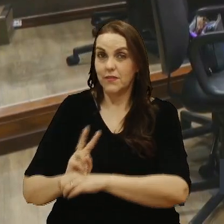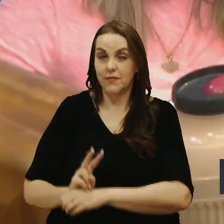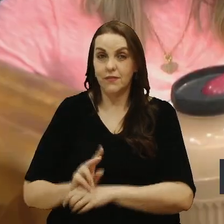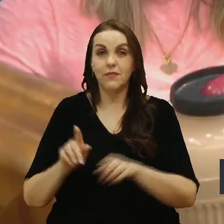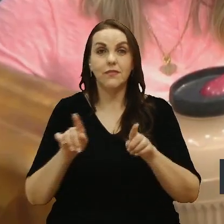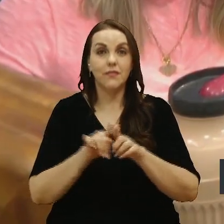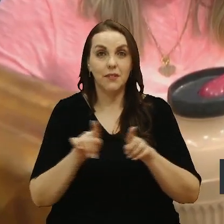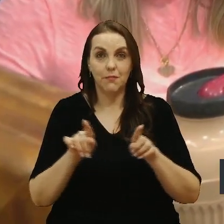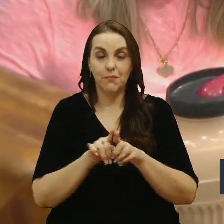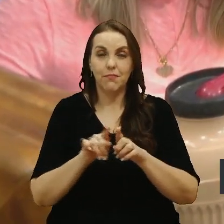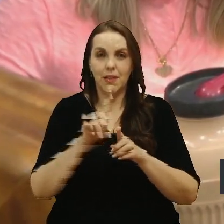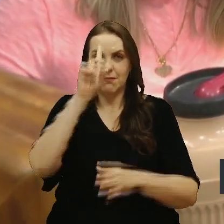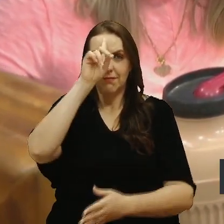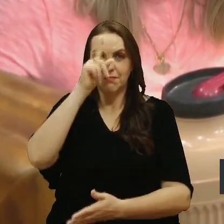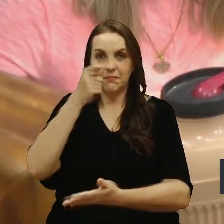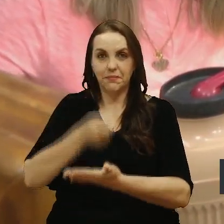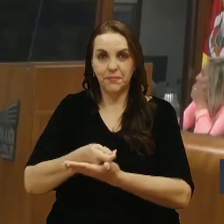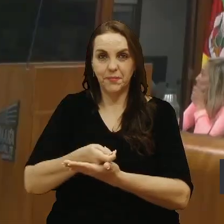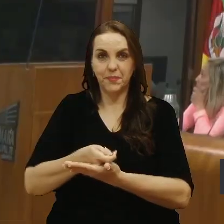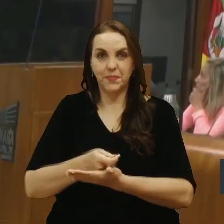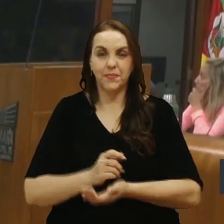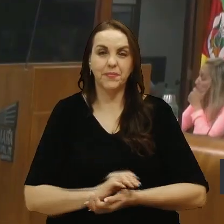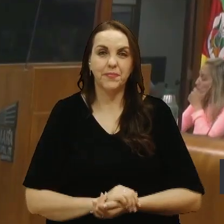também na tomada de decisões.